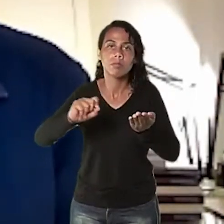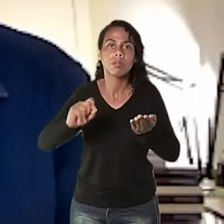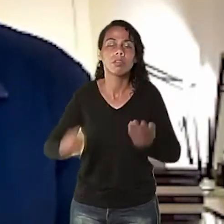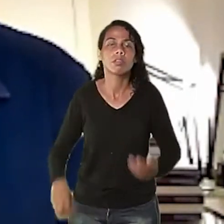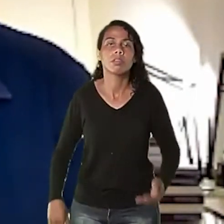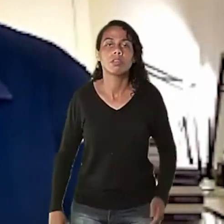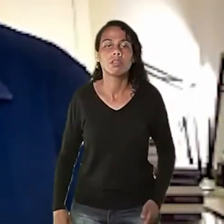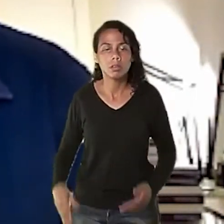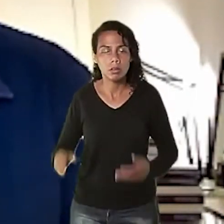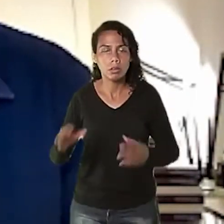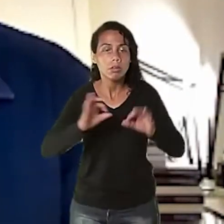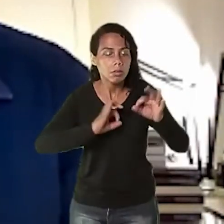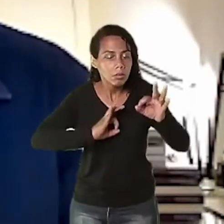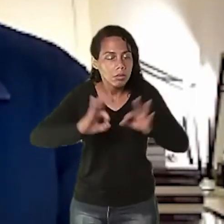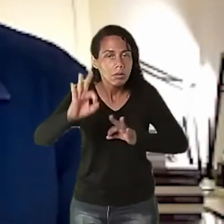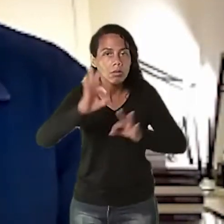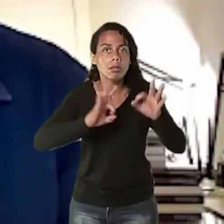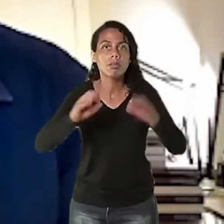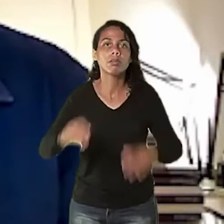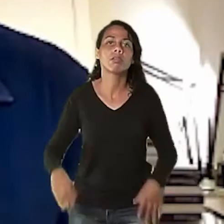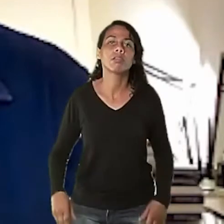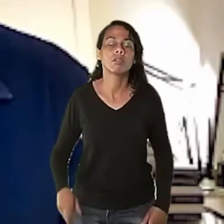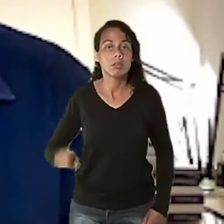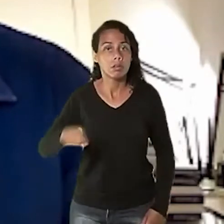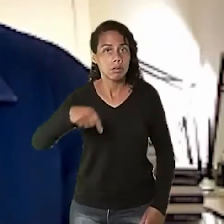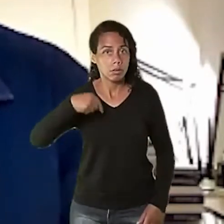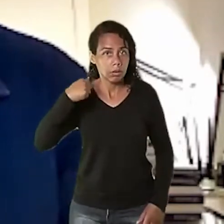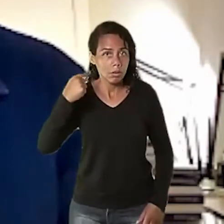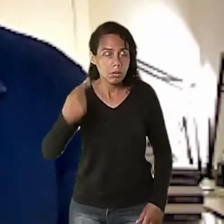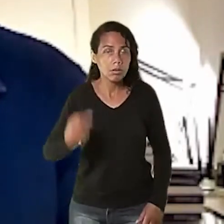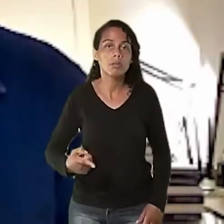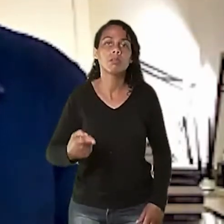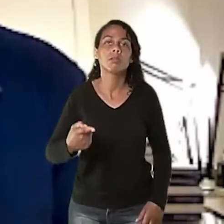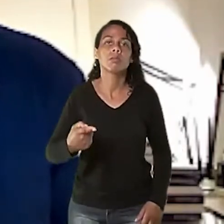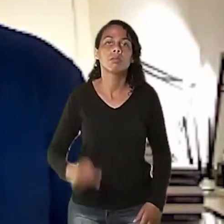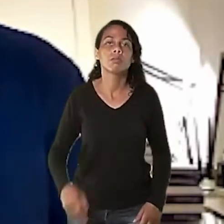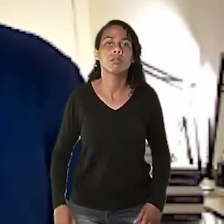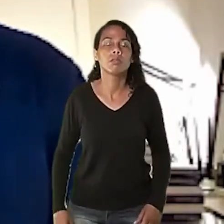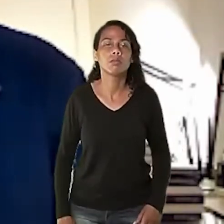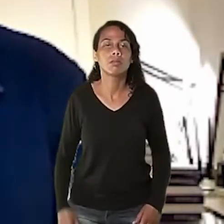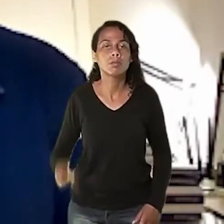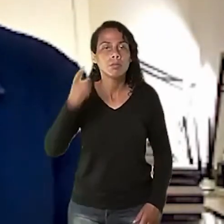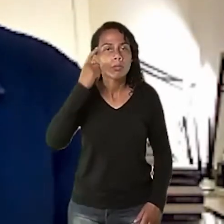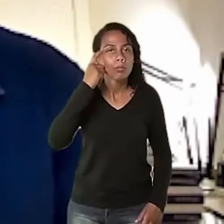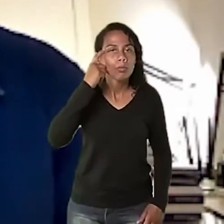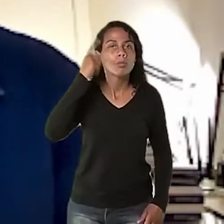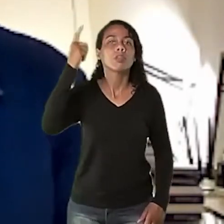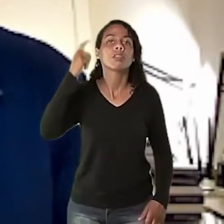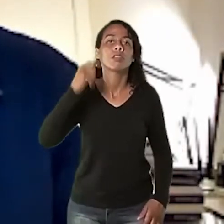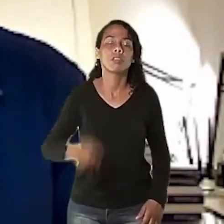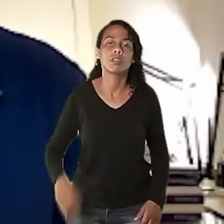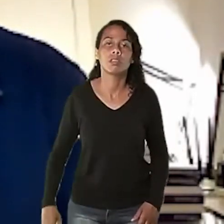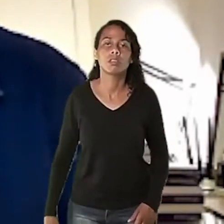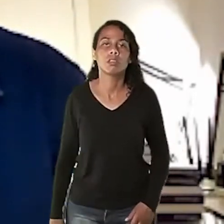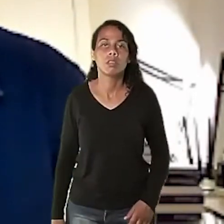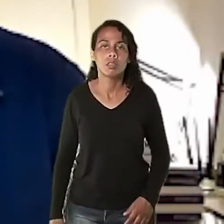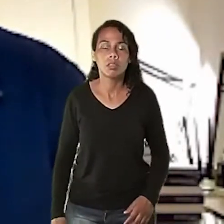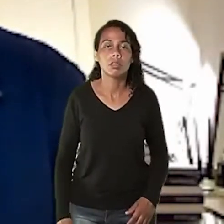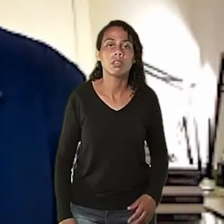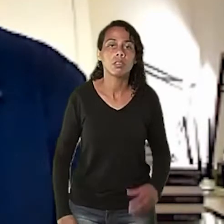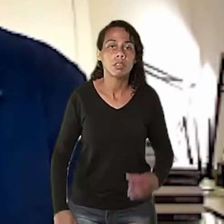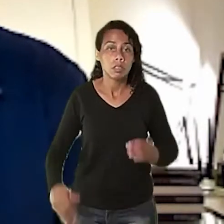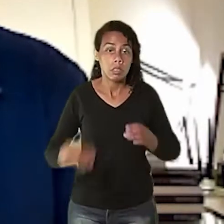primeira seleção, eu comecei a fazer uma outra seleção mais recente, em que eu catei também entradas de blog, e-mails que eu mandei para